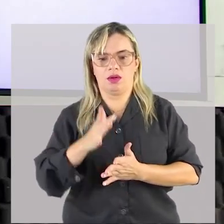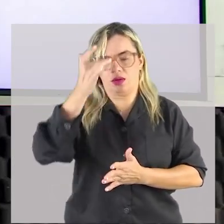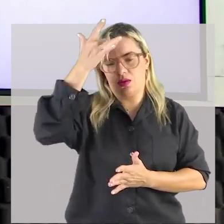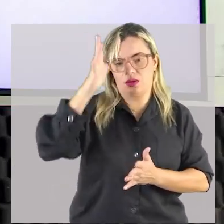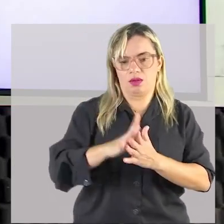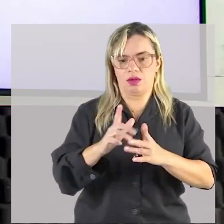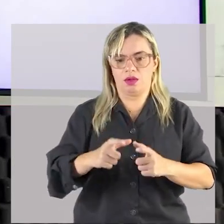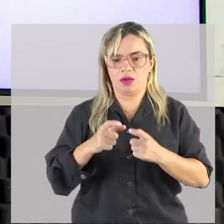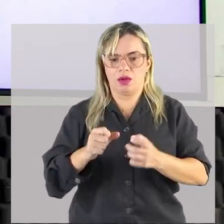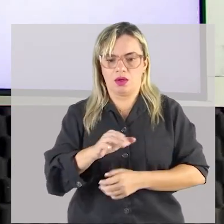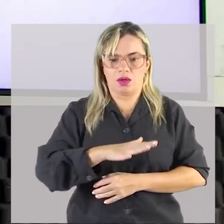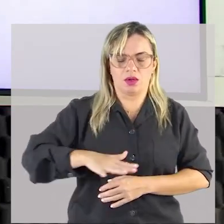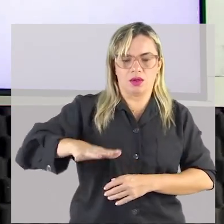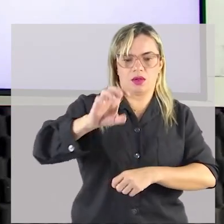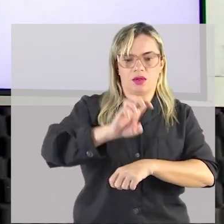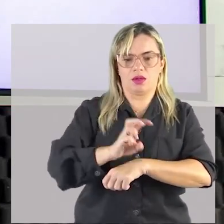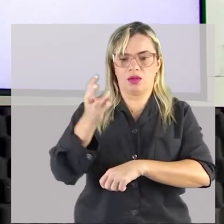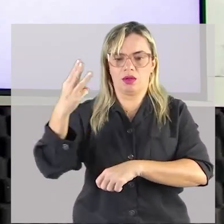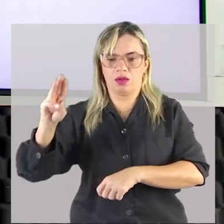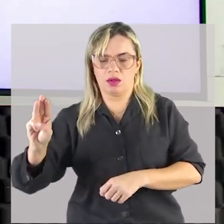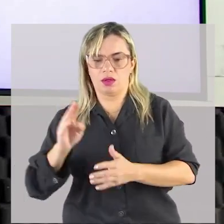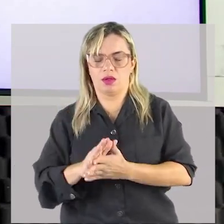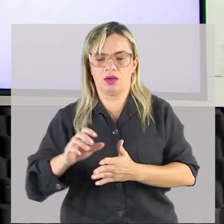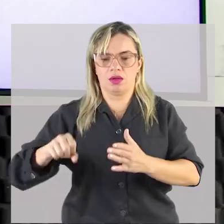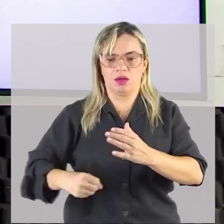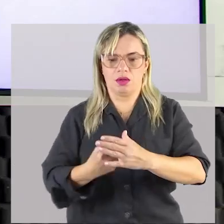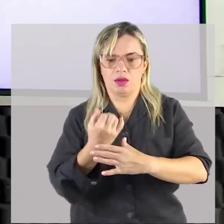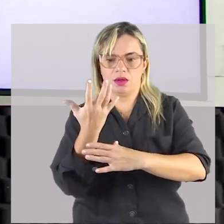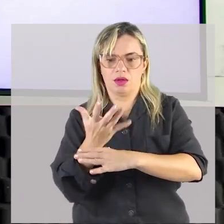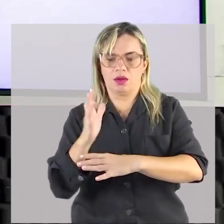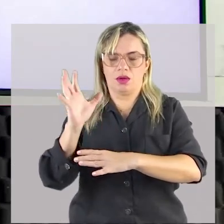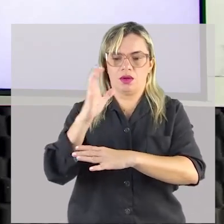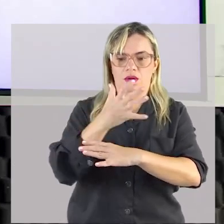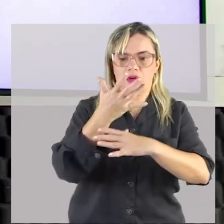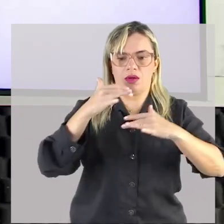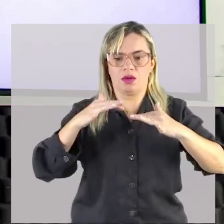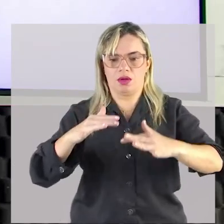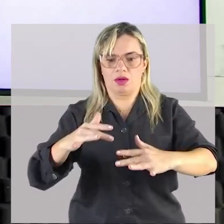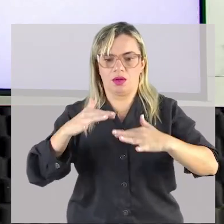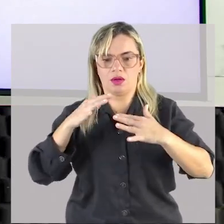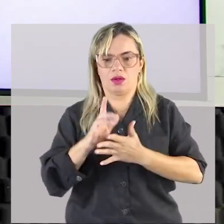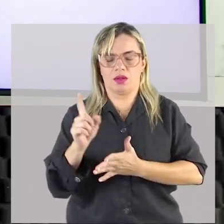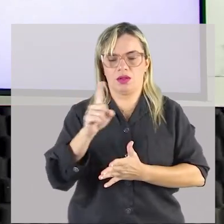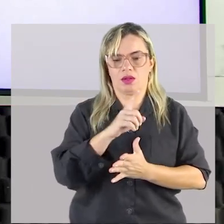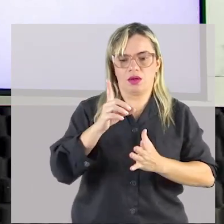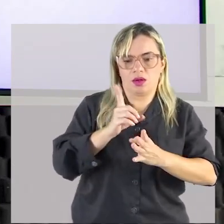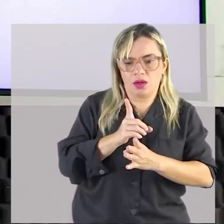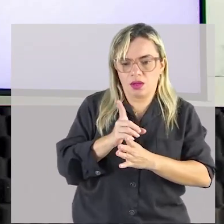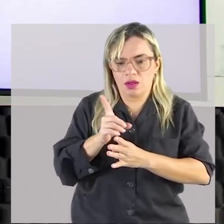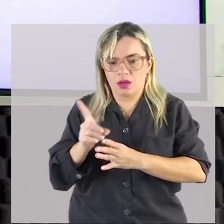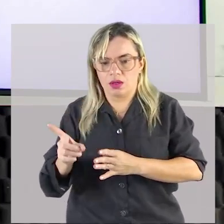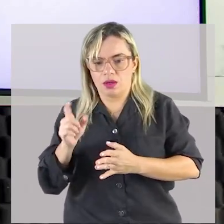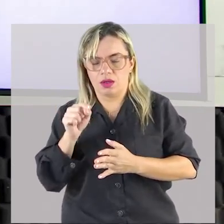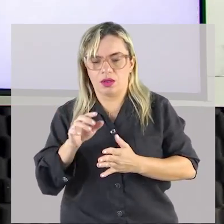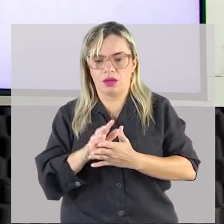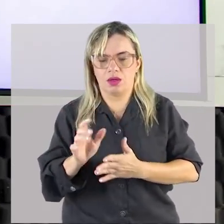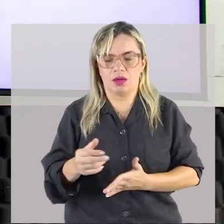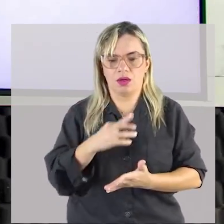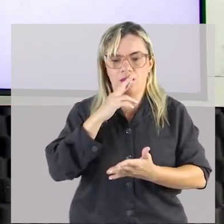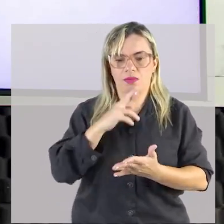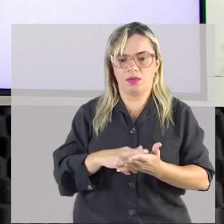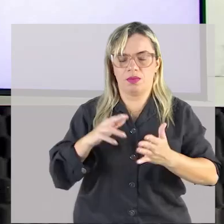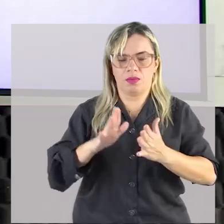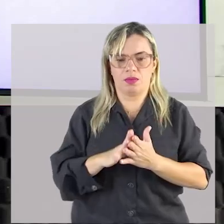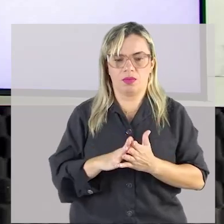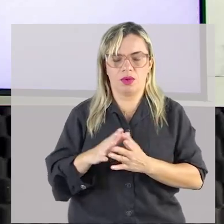todo o território maranhense. Essa planta apresenta movimentos não orientados, que ocorrem em resposta a